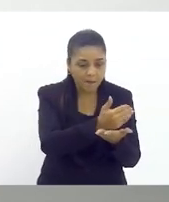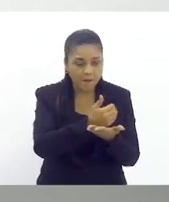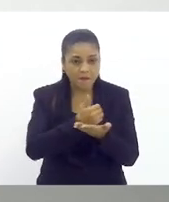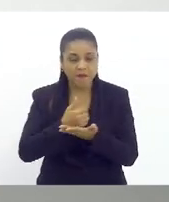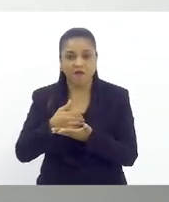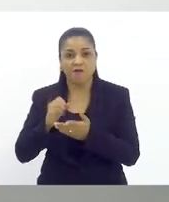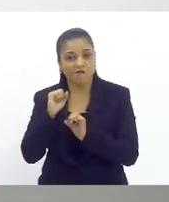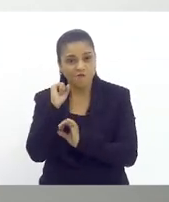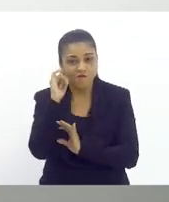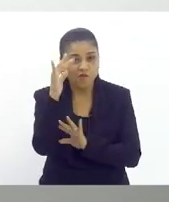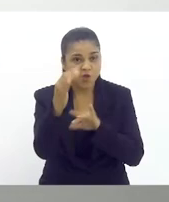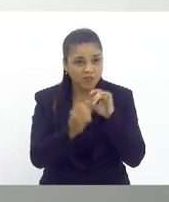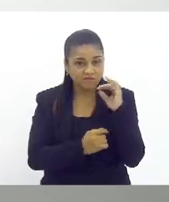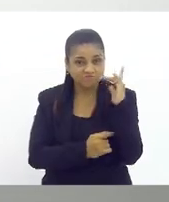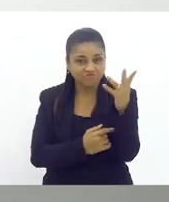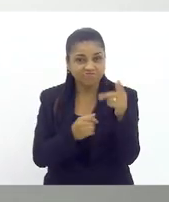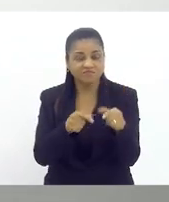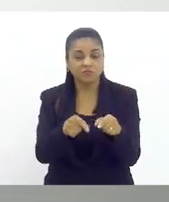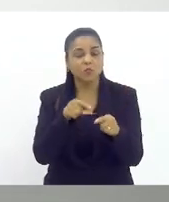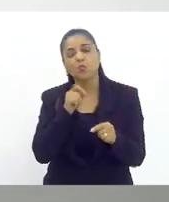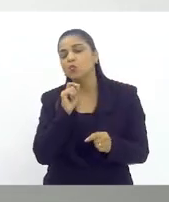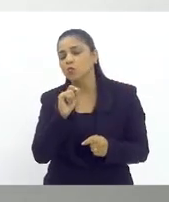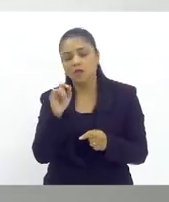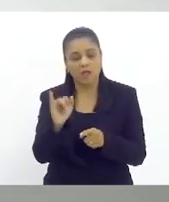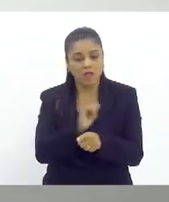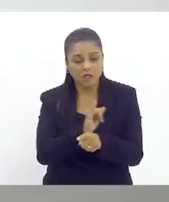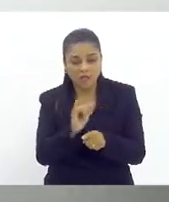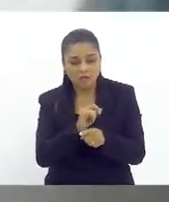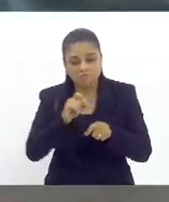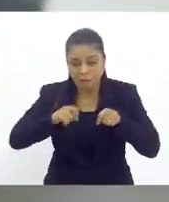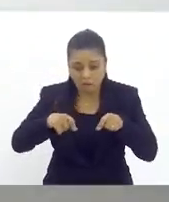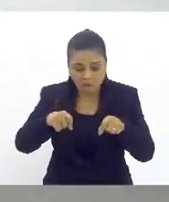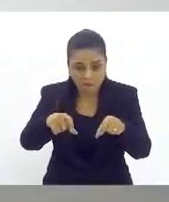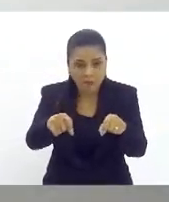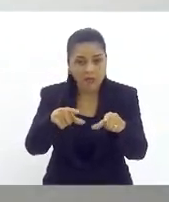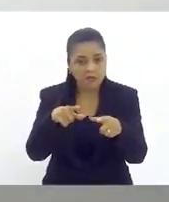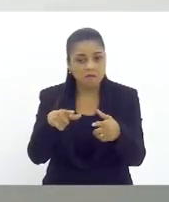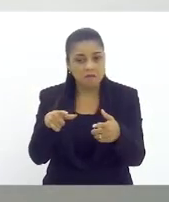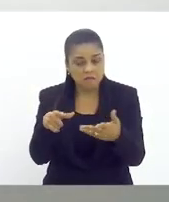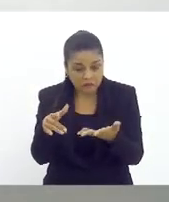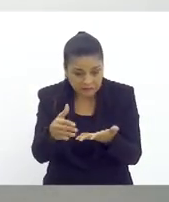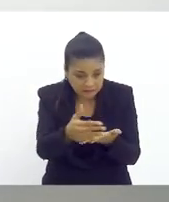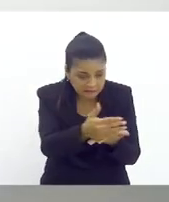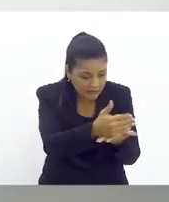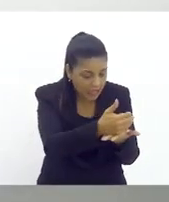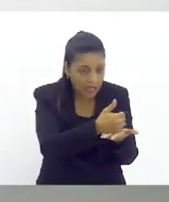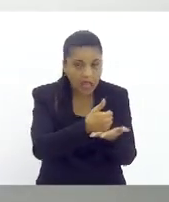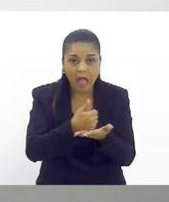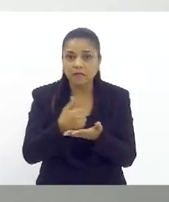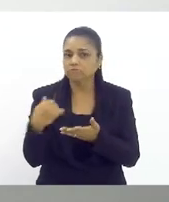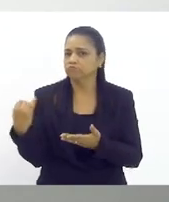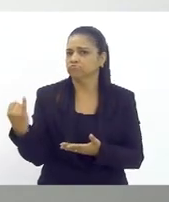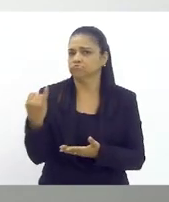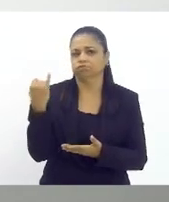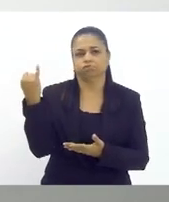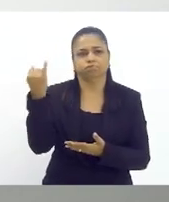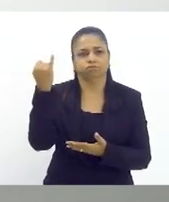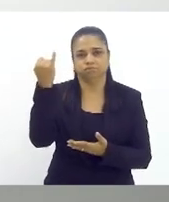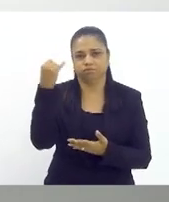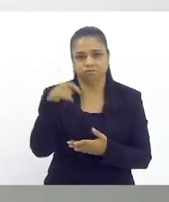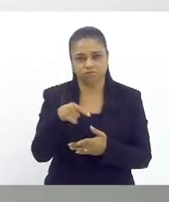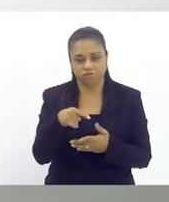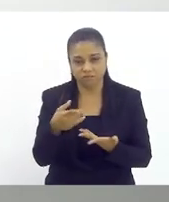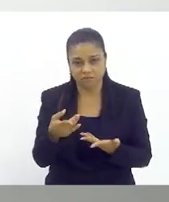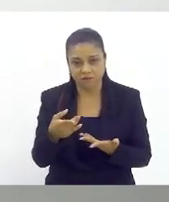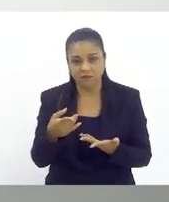para a gente O que que a gente produz e o que que a gente tem matriz e esse é um banco de dados muito importante que precisa